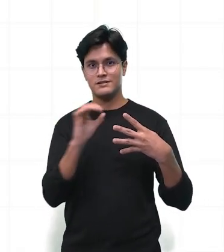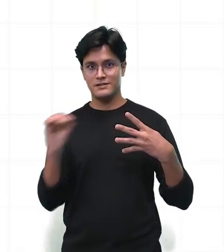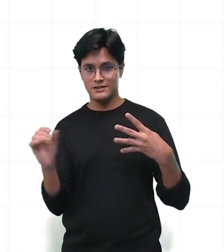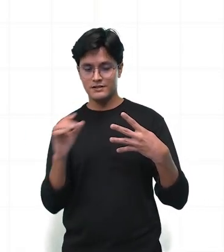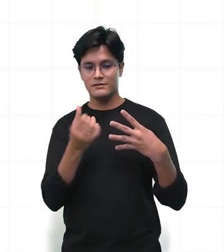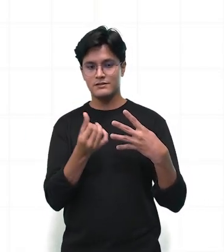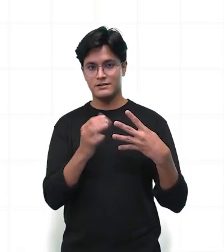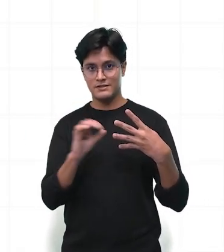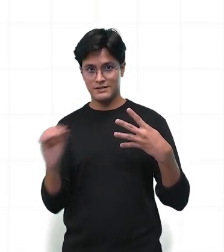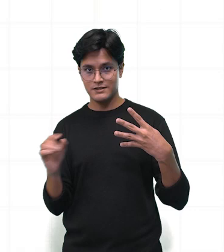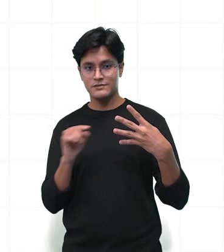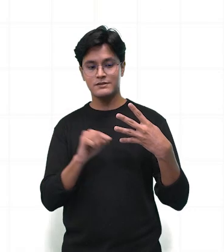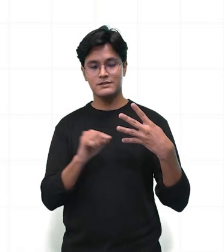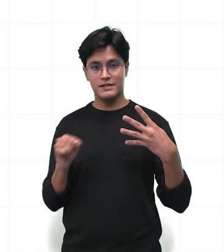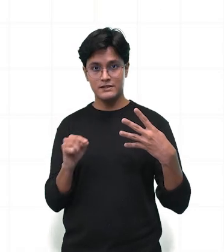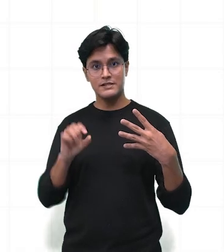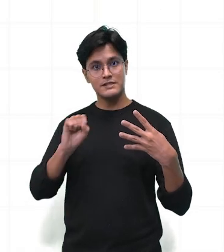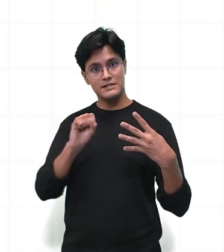2.400 novamente.